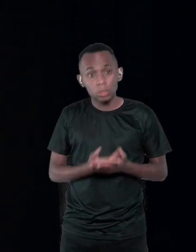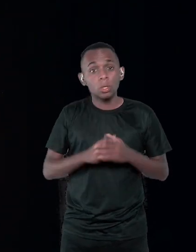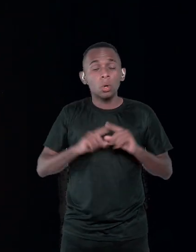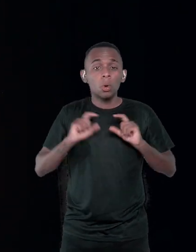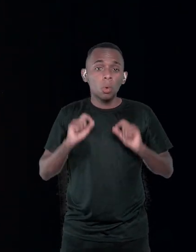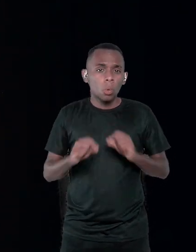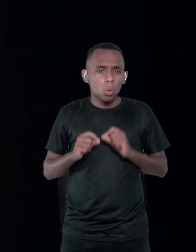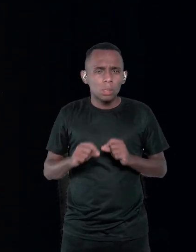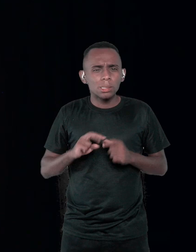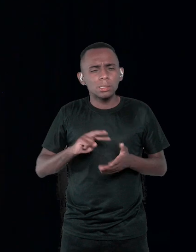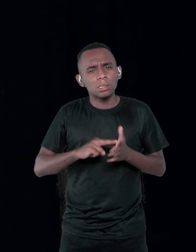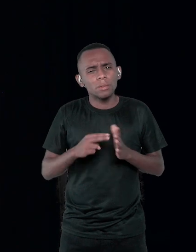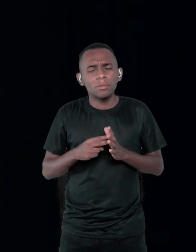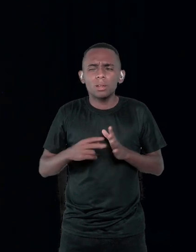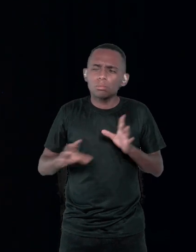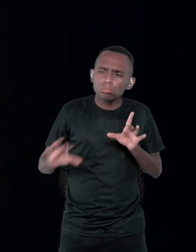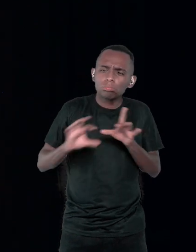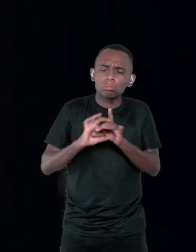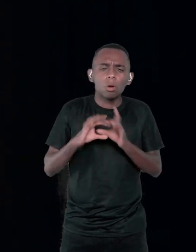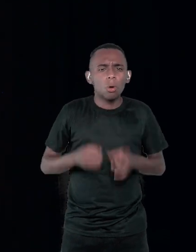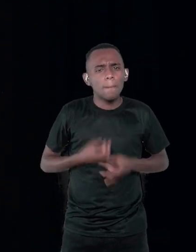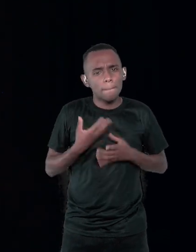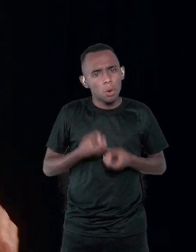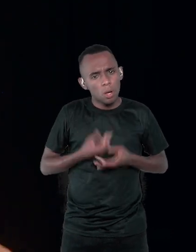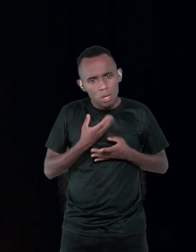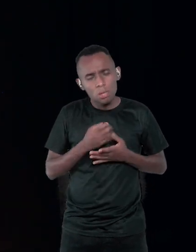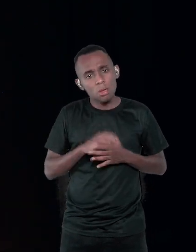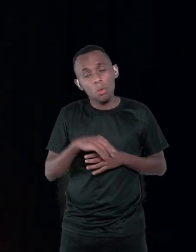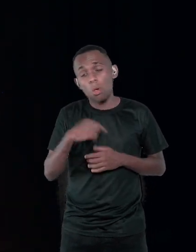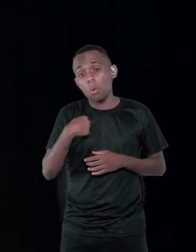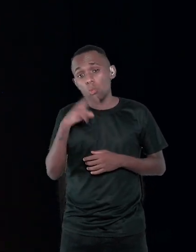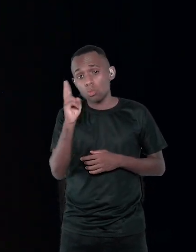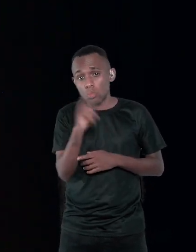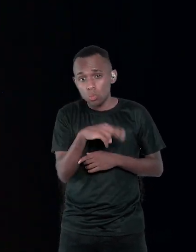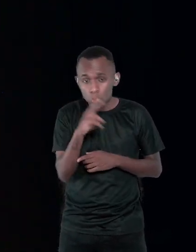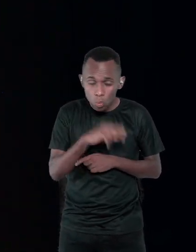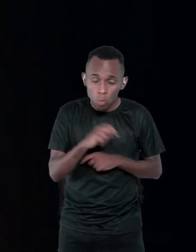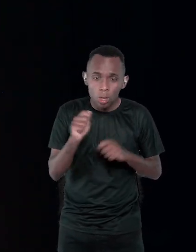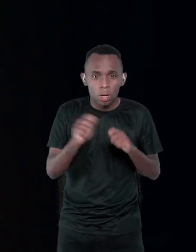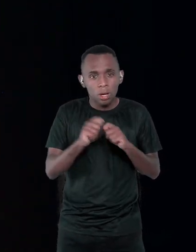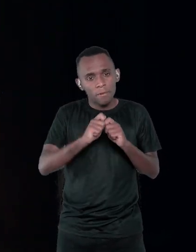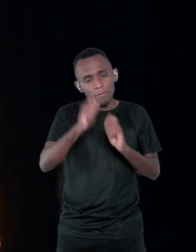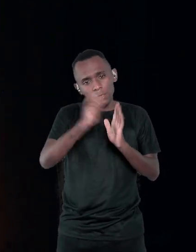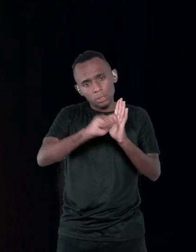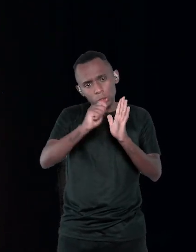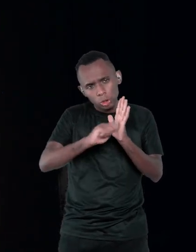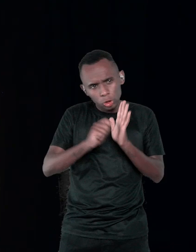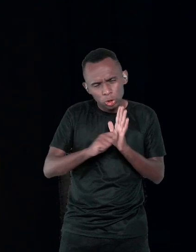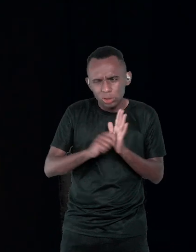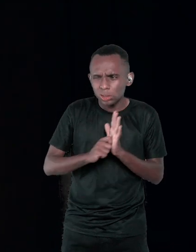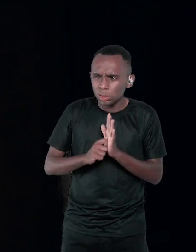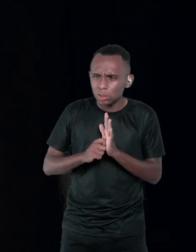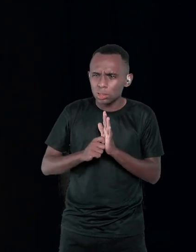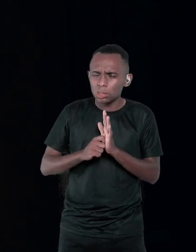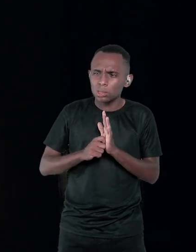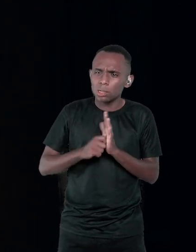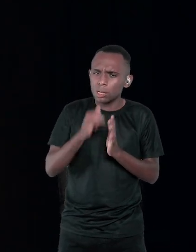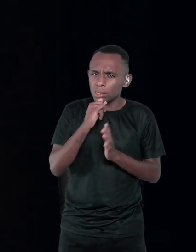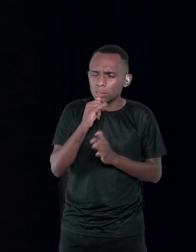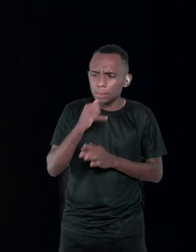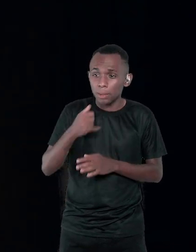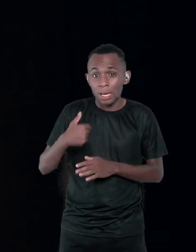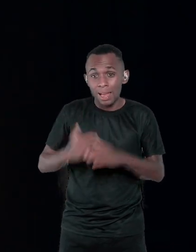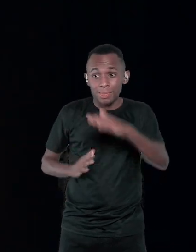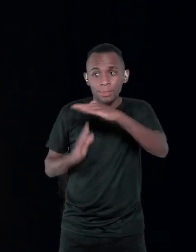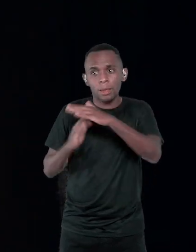vamos dizer, um flerte com a poesia. Né? Eu nunca fiz poema depois dos 16 anos.